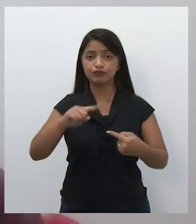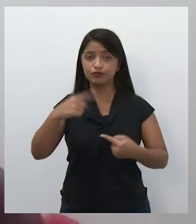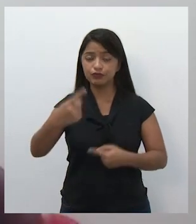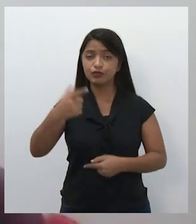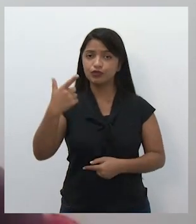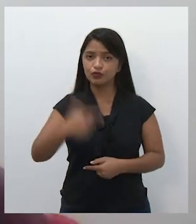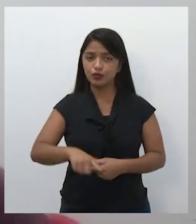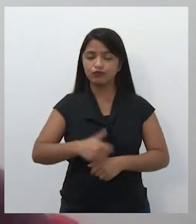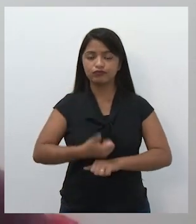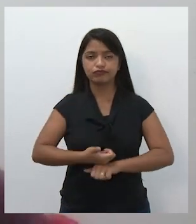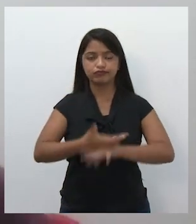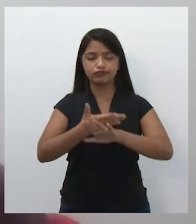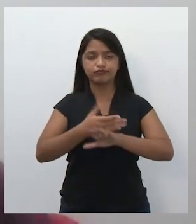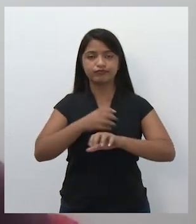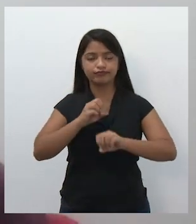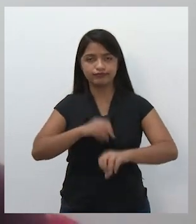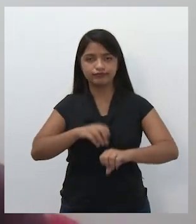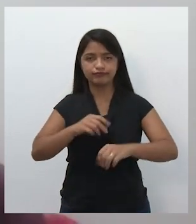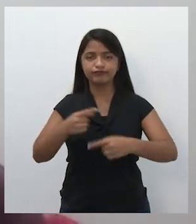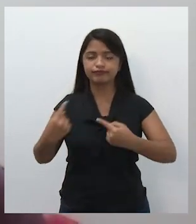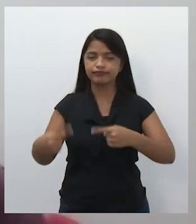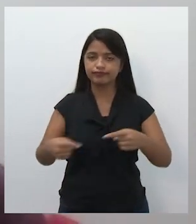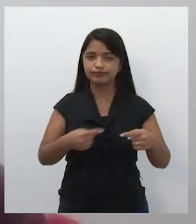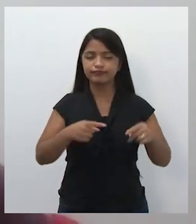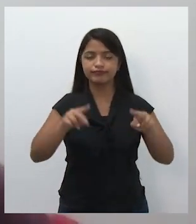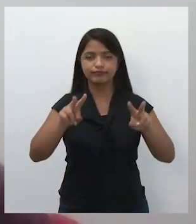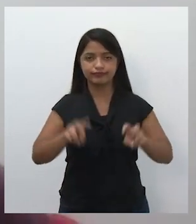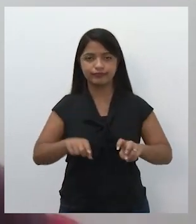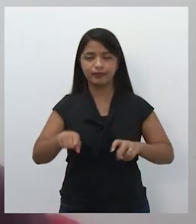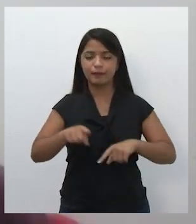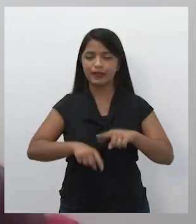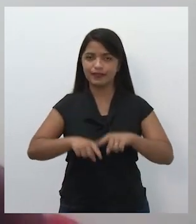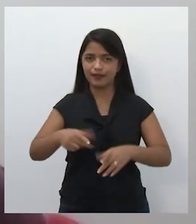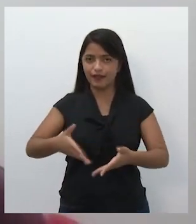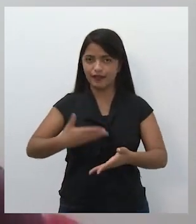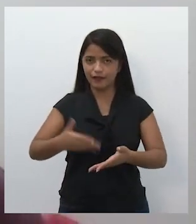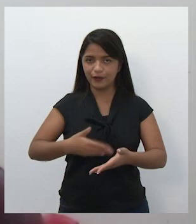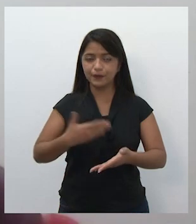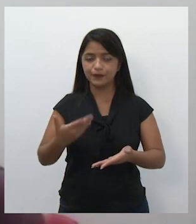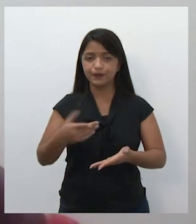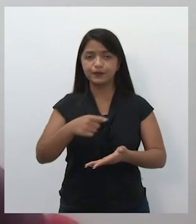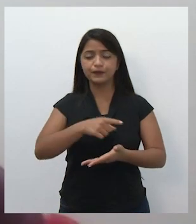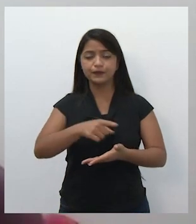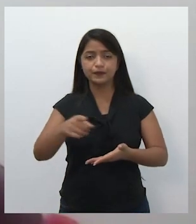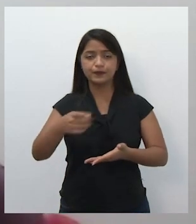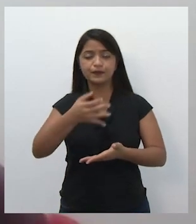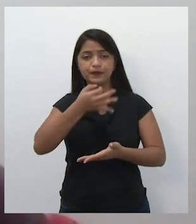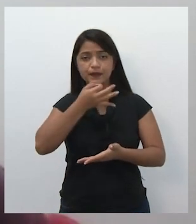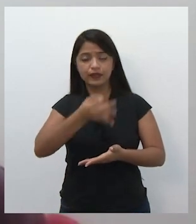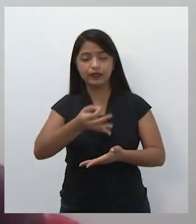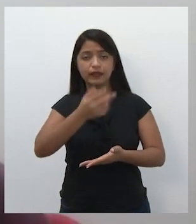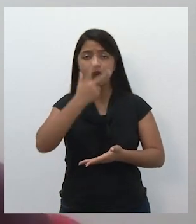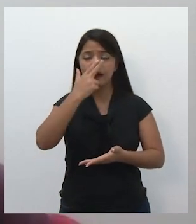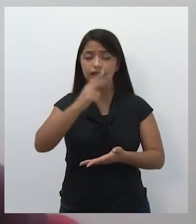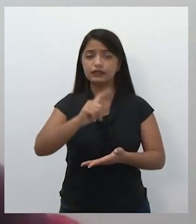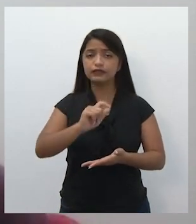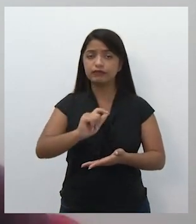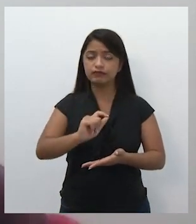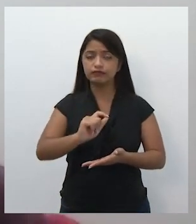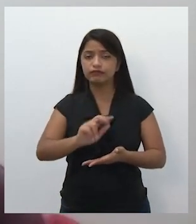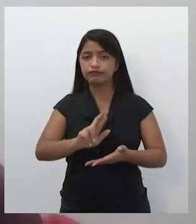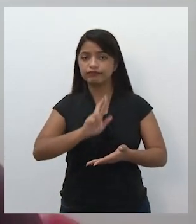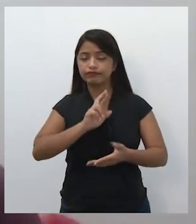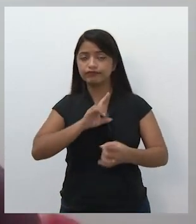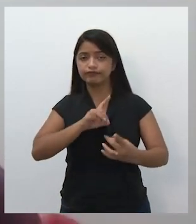discutir esse material mais vezes, né, que a gente possa ouvir o que vocês têm a dizer sobre esse material, ele chegou para vocês, vocês começaram a aplicar, funciona,